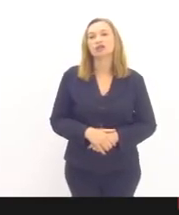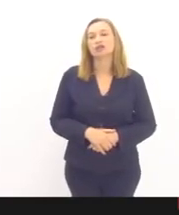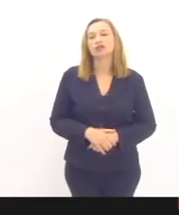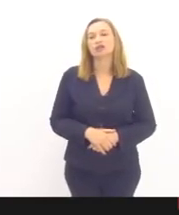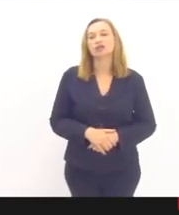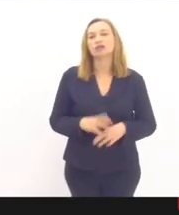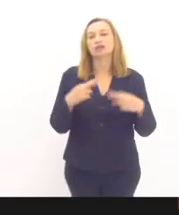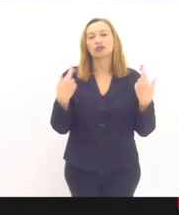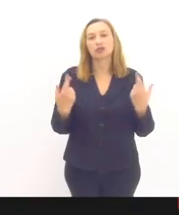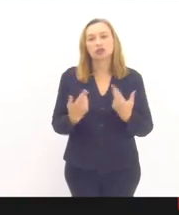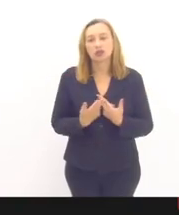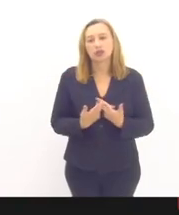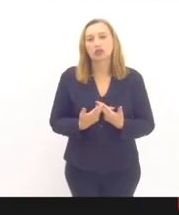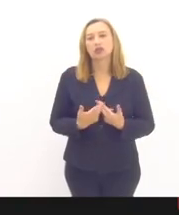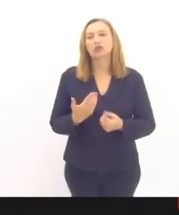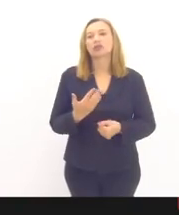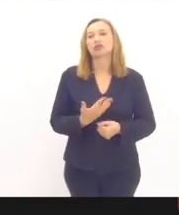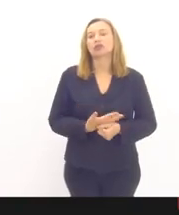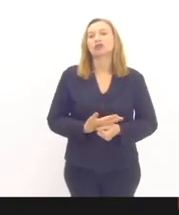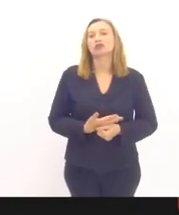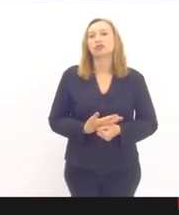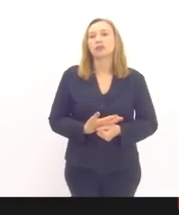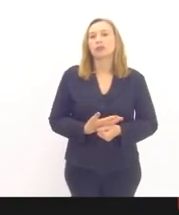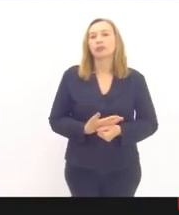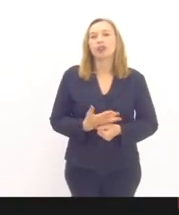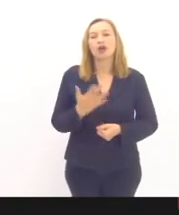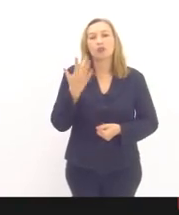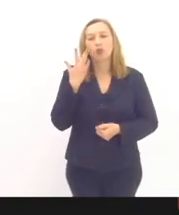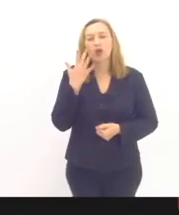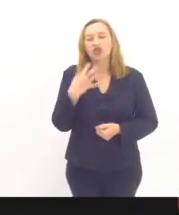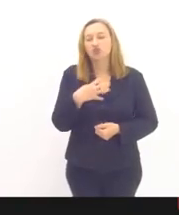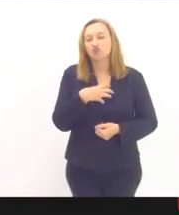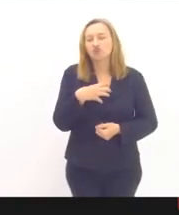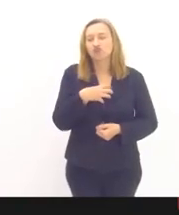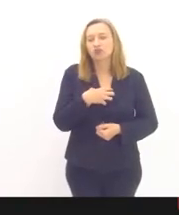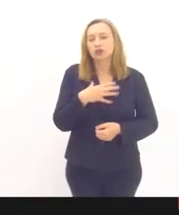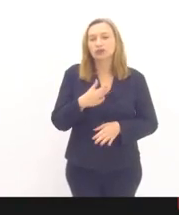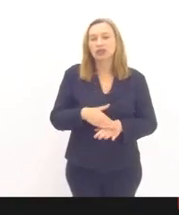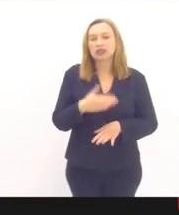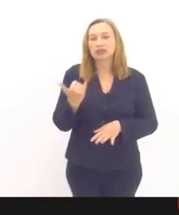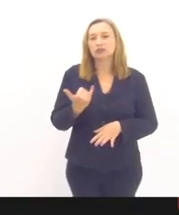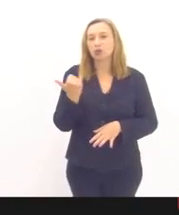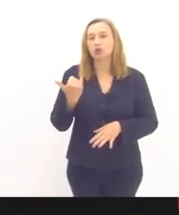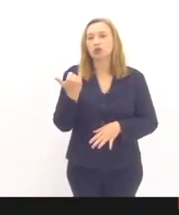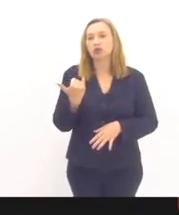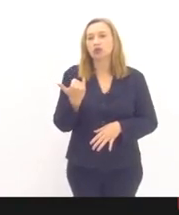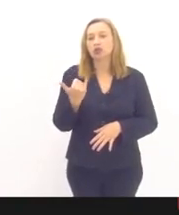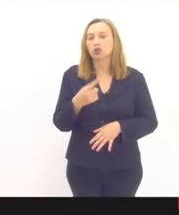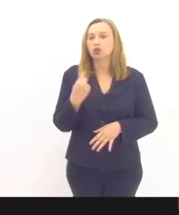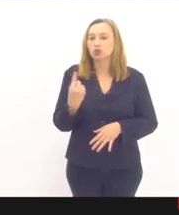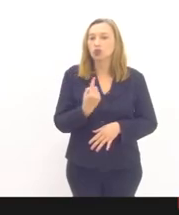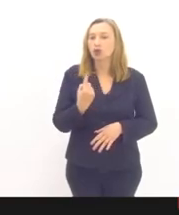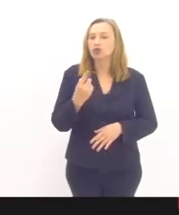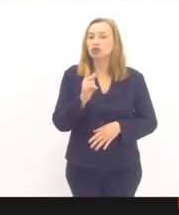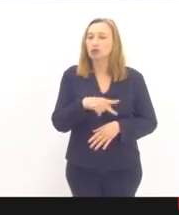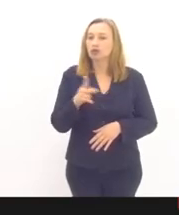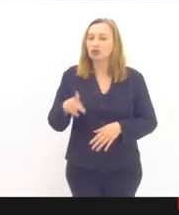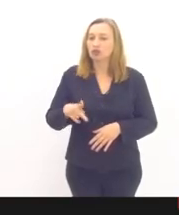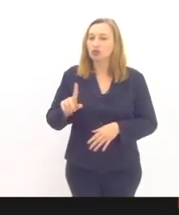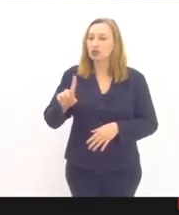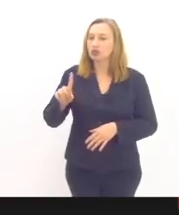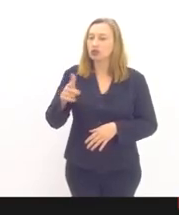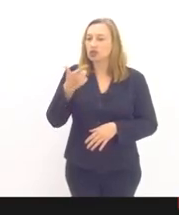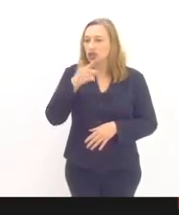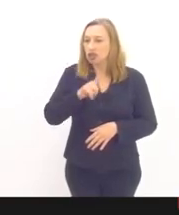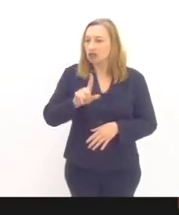dessa audiência. Eu acho que o que eu senti assim, de mais importante foi que nós, professores de língua estrangeira,